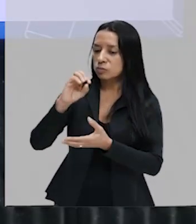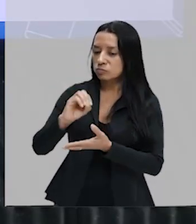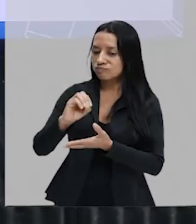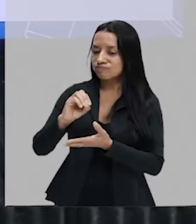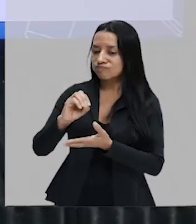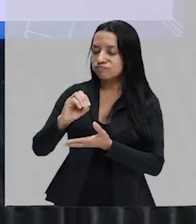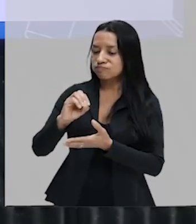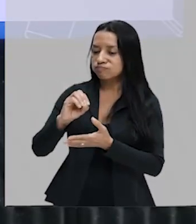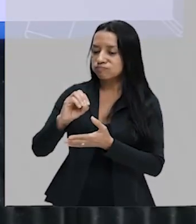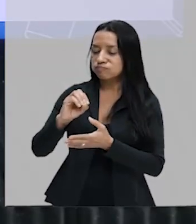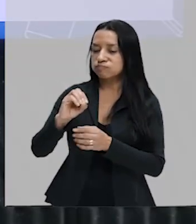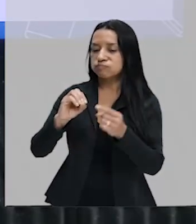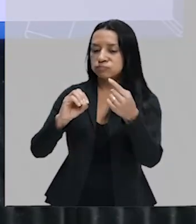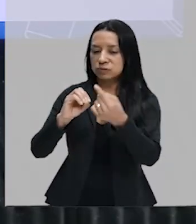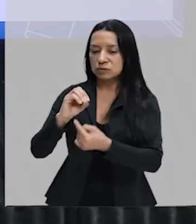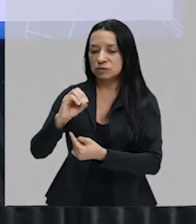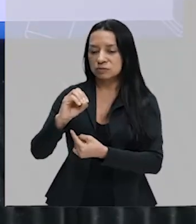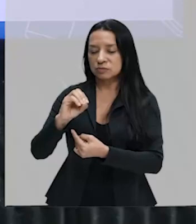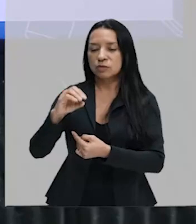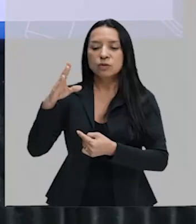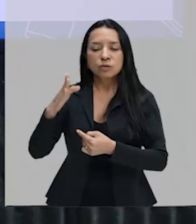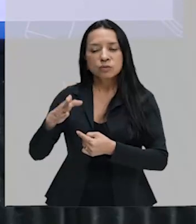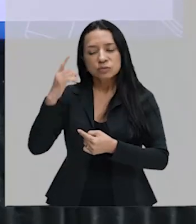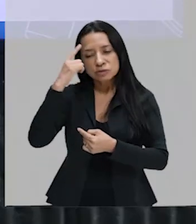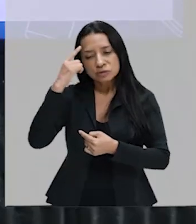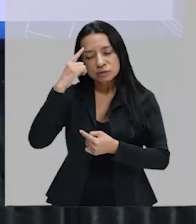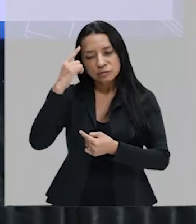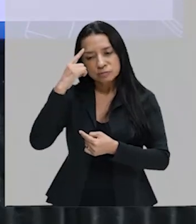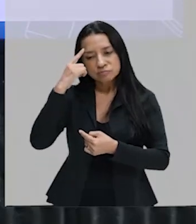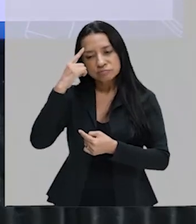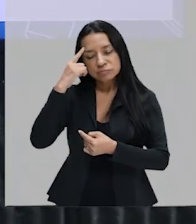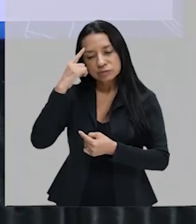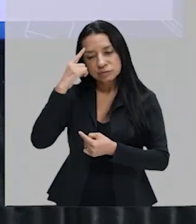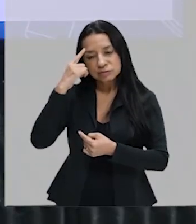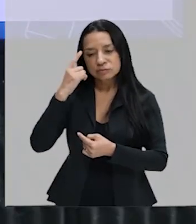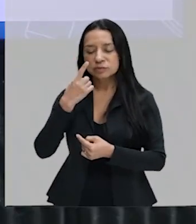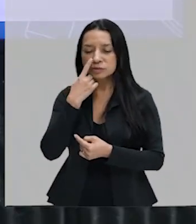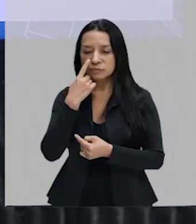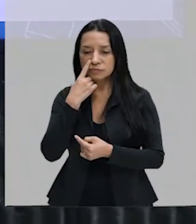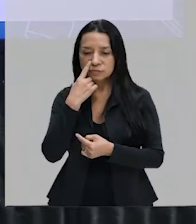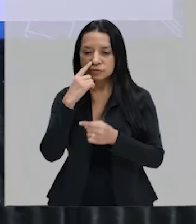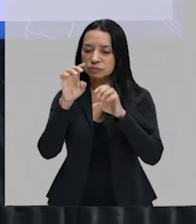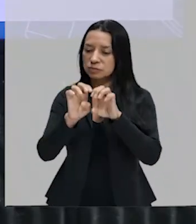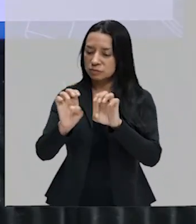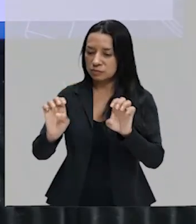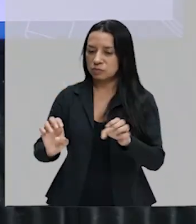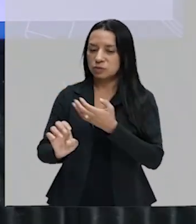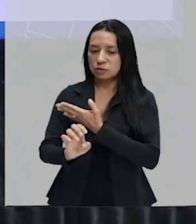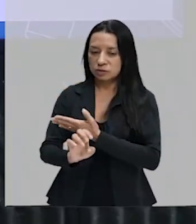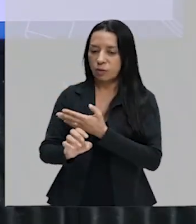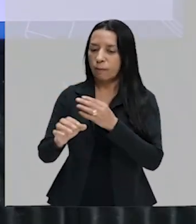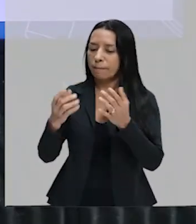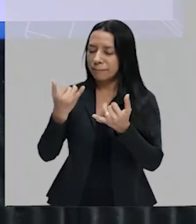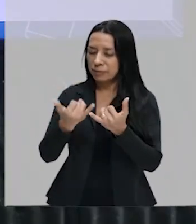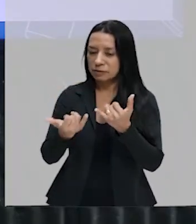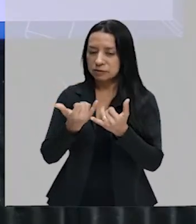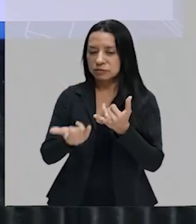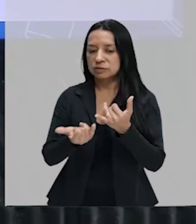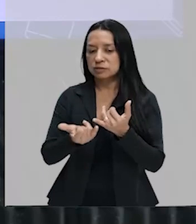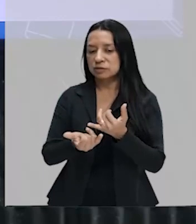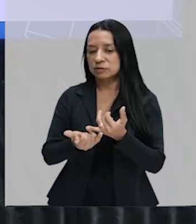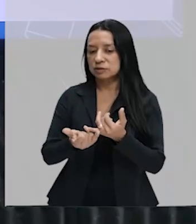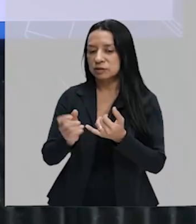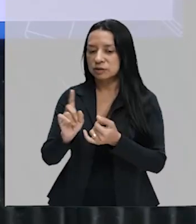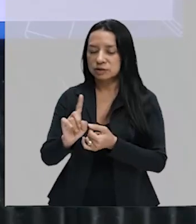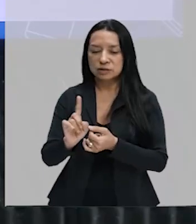já analisamos, né, essa mesma expressão, tá? E lá, quando analisamos, nós dissemos que, de